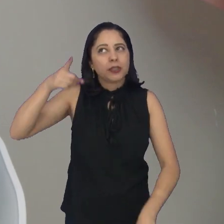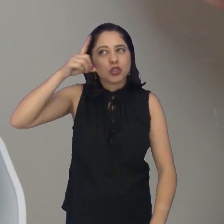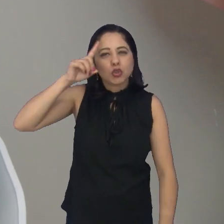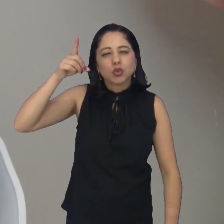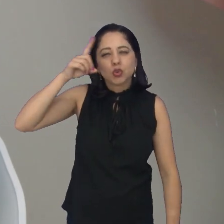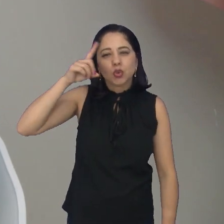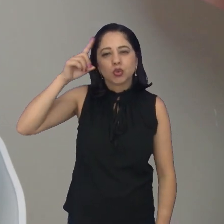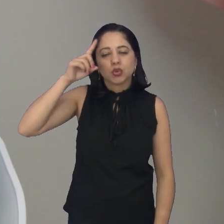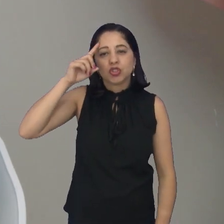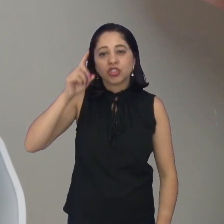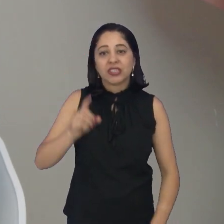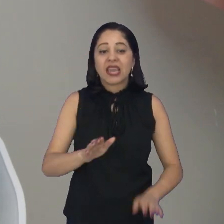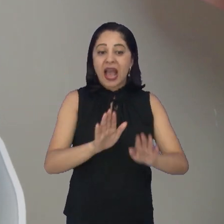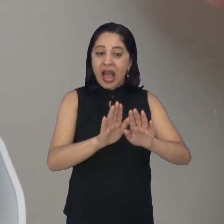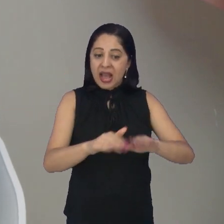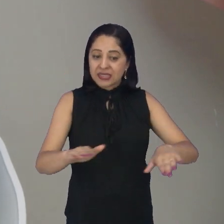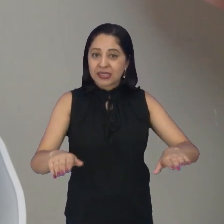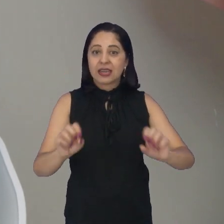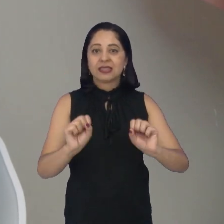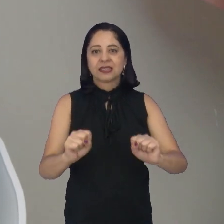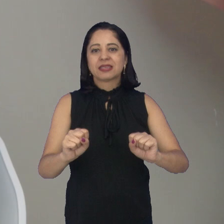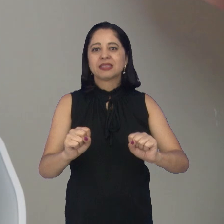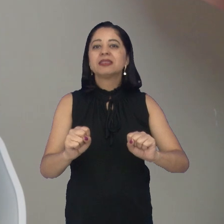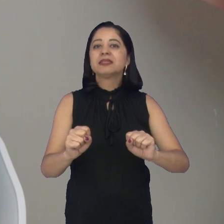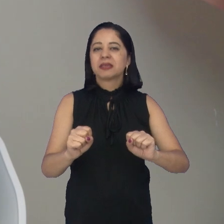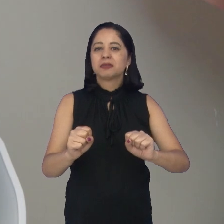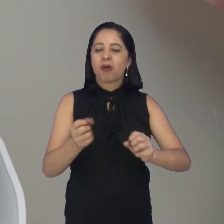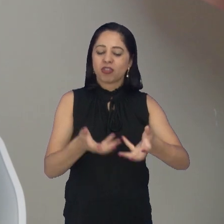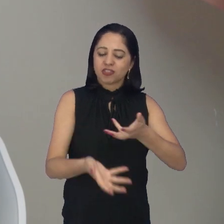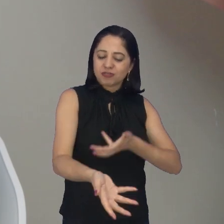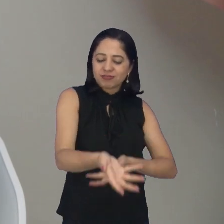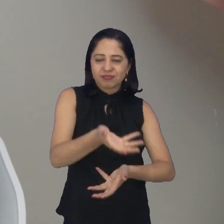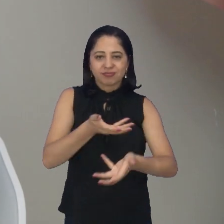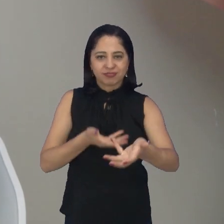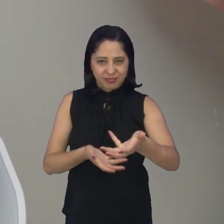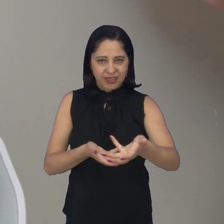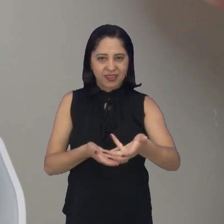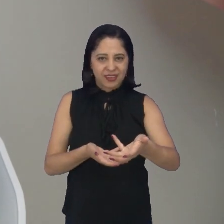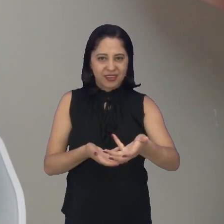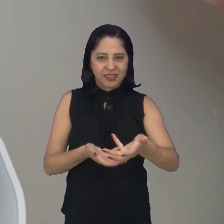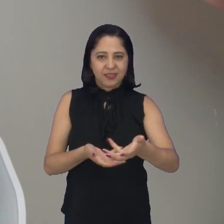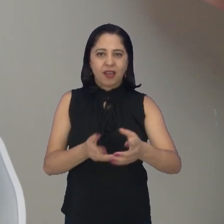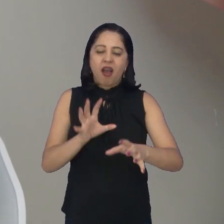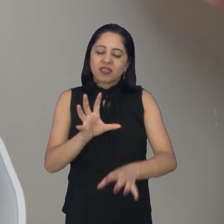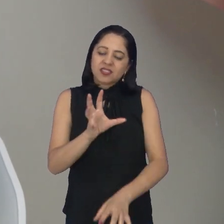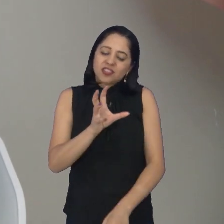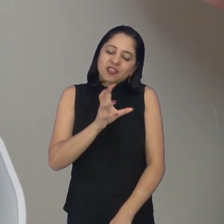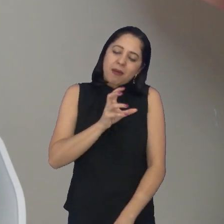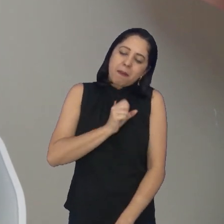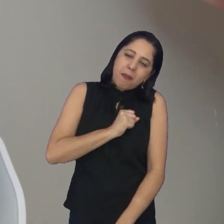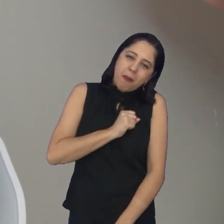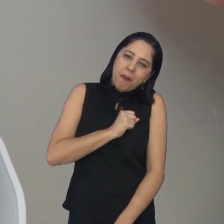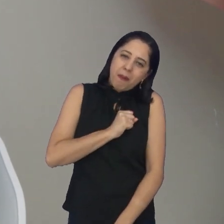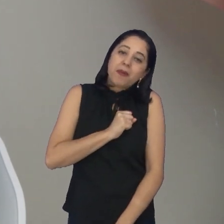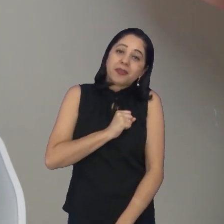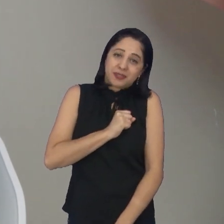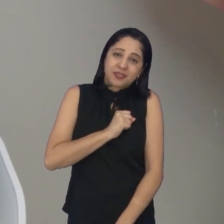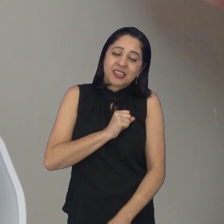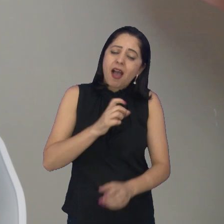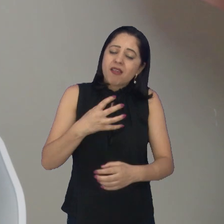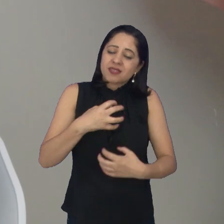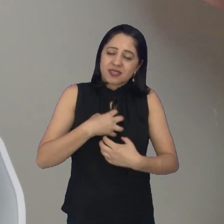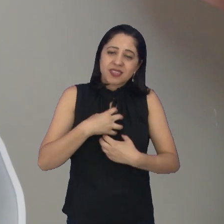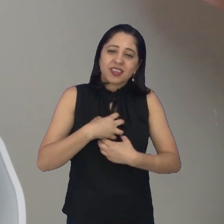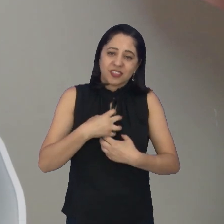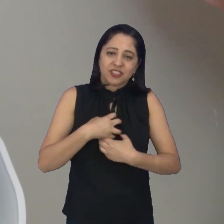horários, elas podem colaborar mais facilmente, tornando a educação afetiva, contribuindo assim, é